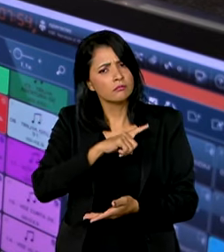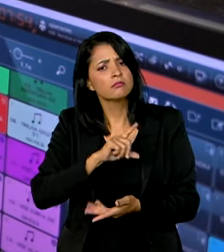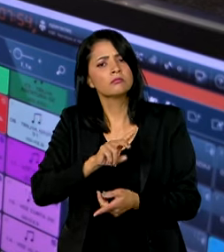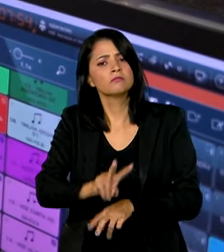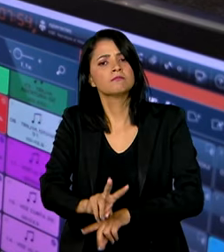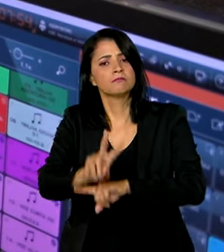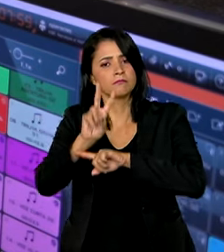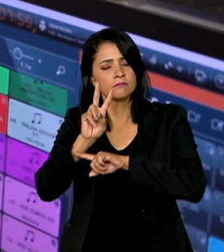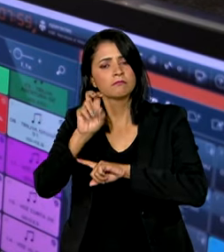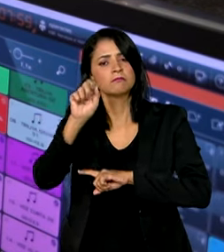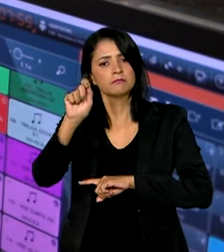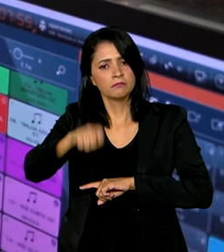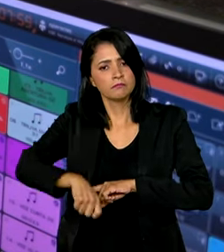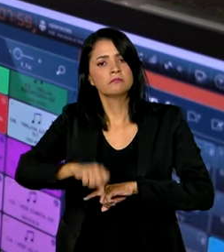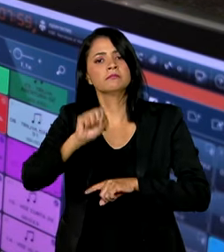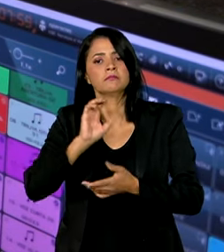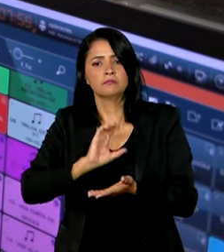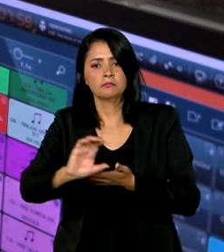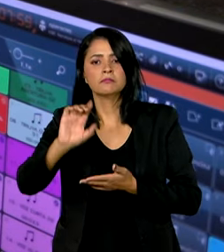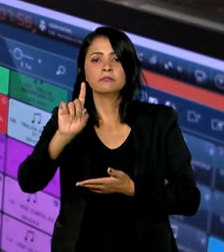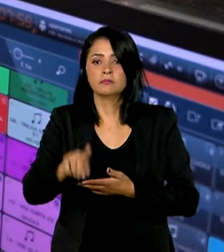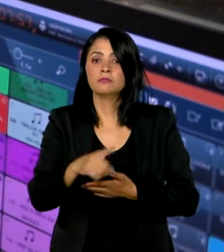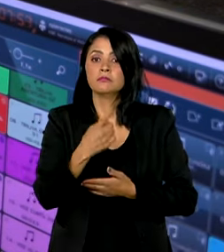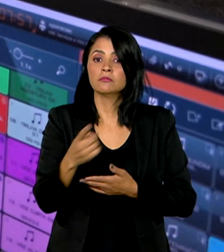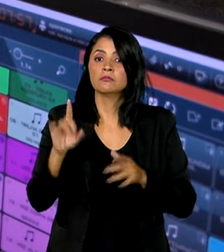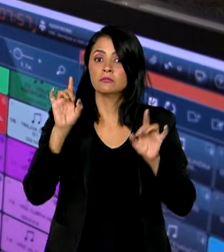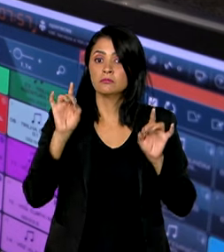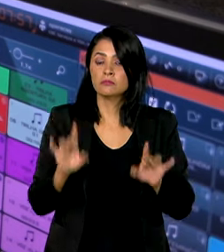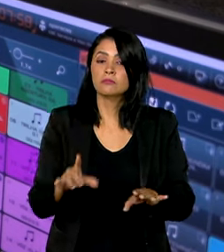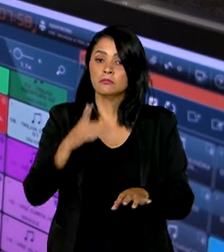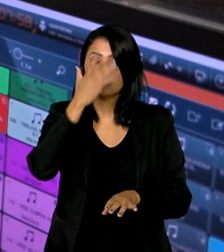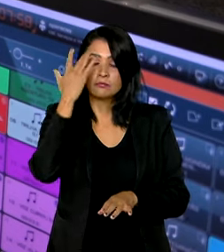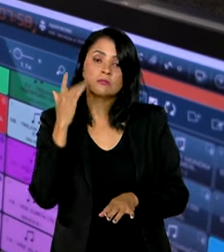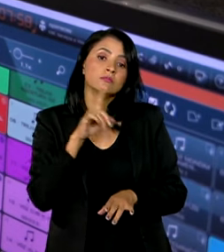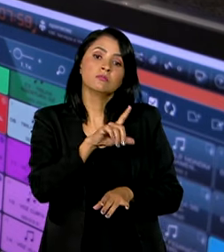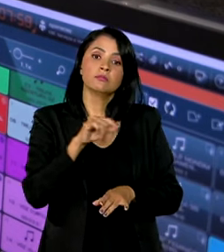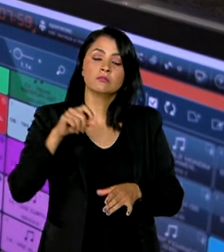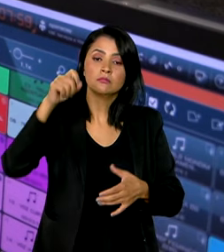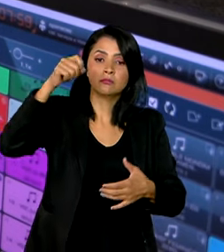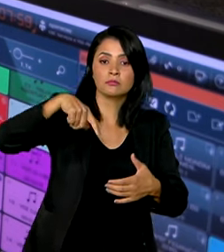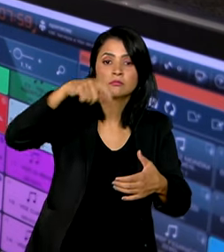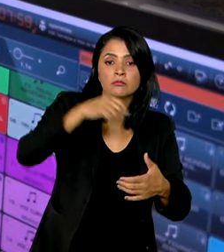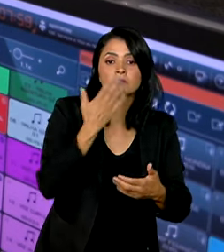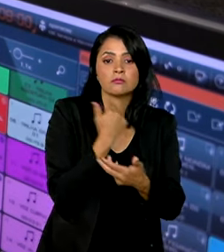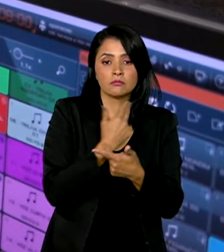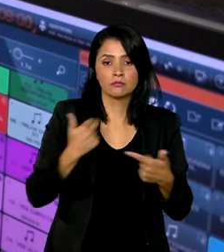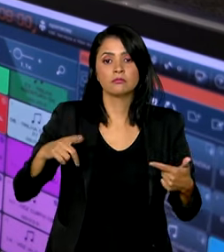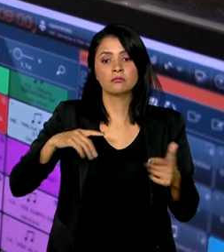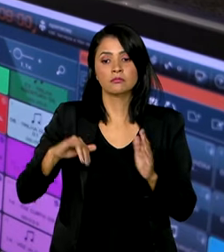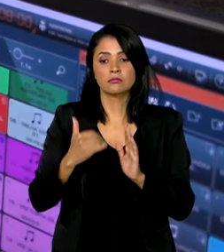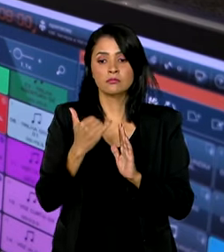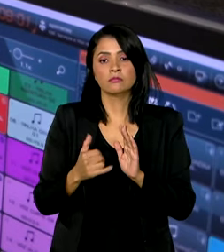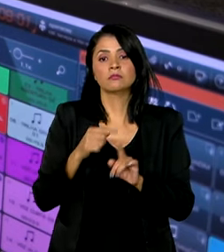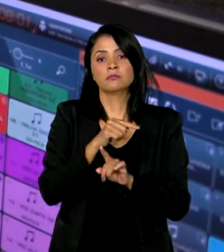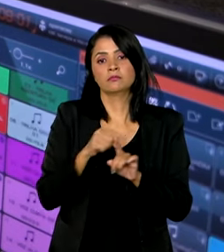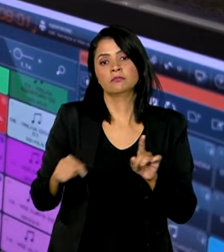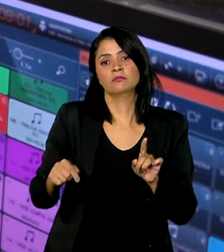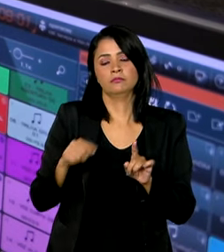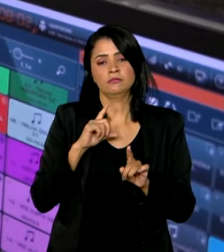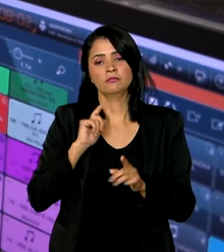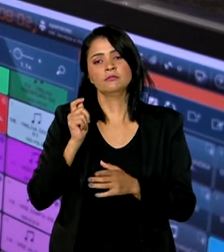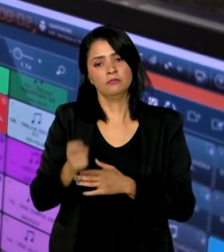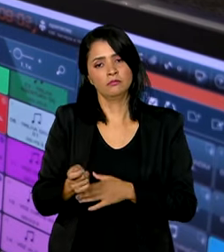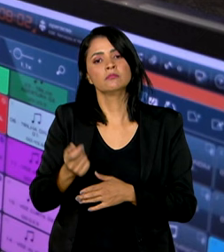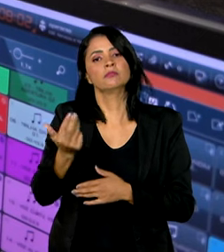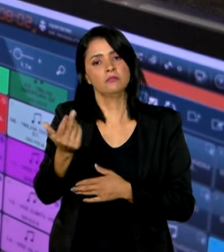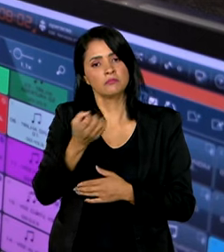financiamentos e com destaque muito especial para quem optar em produzir comida no Brasil tem juro subsidiado voltou a